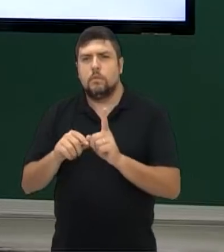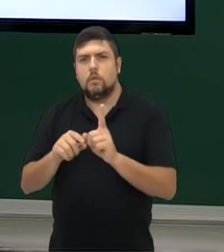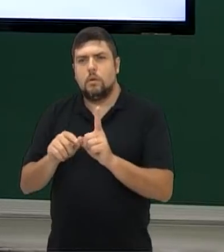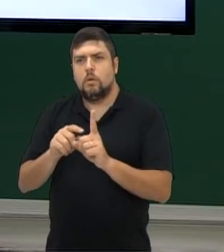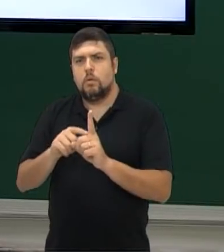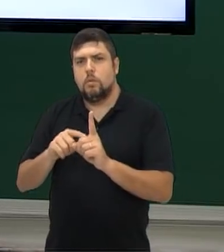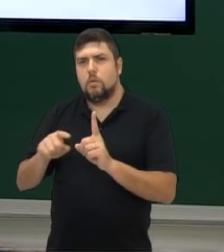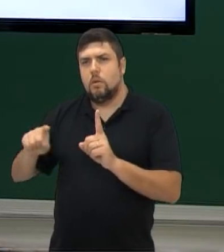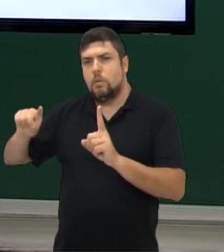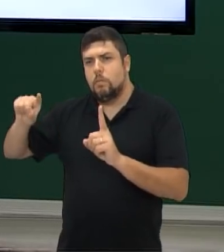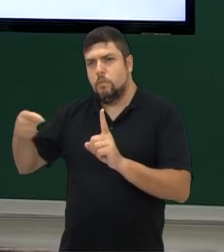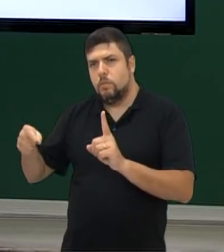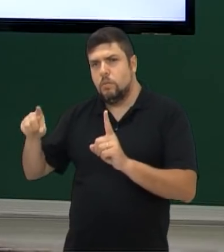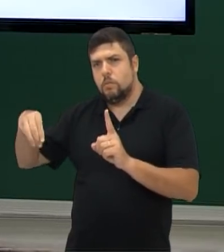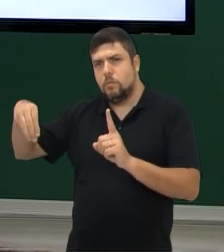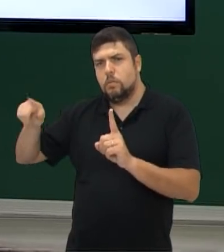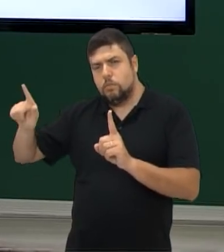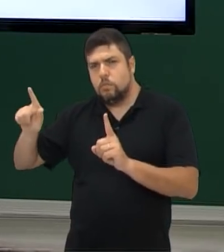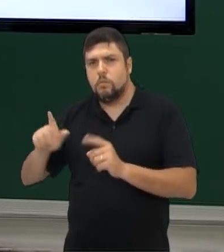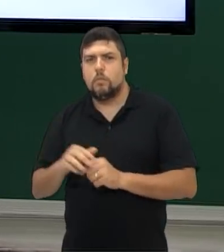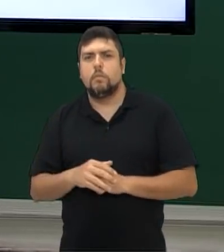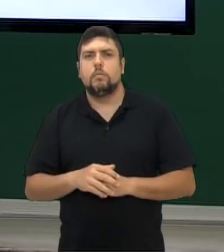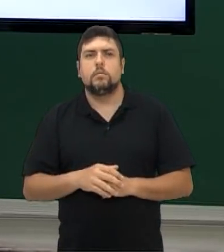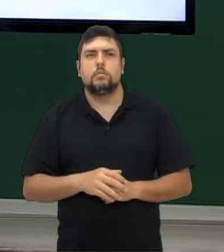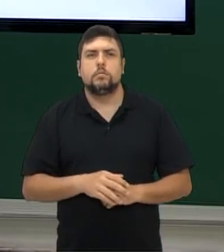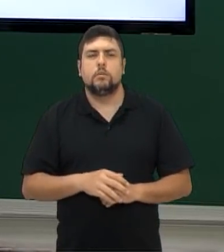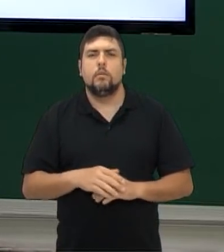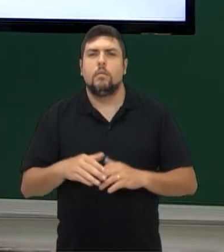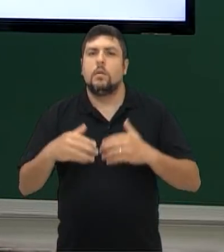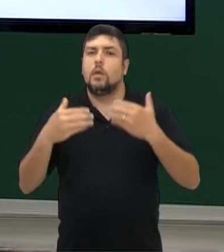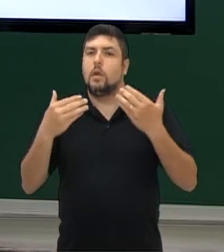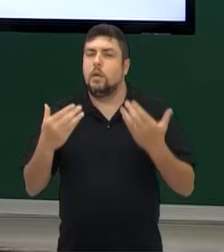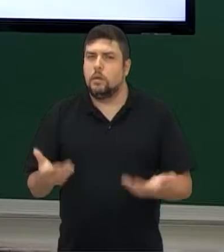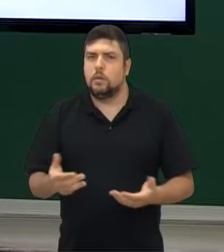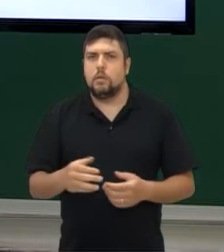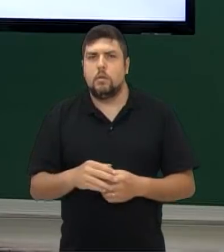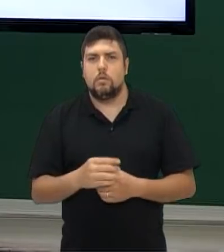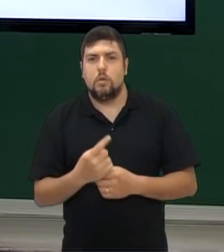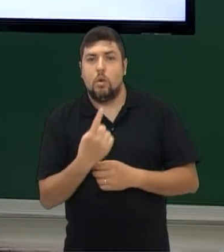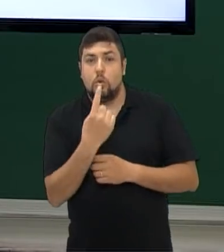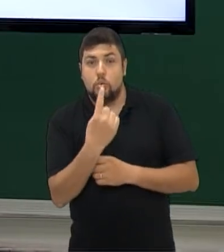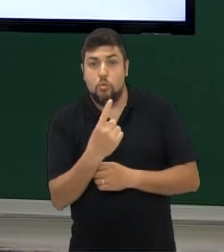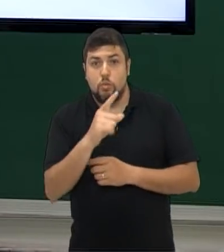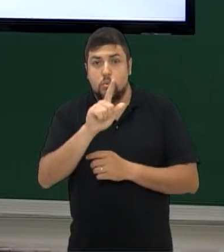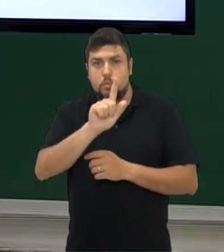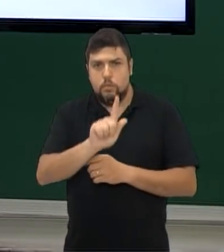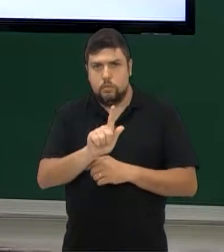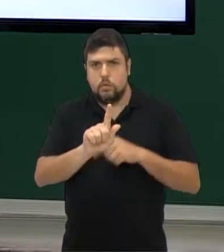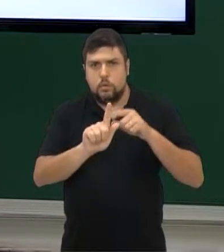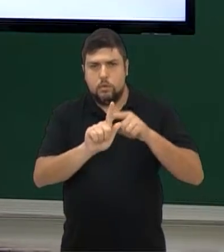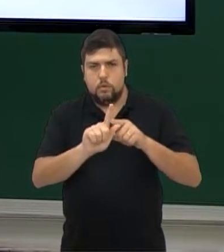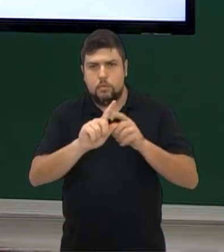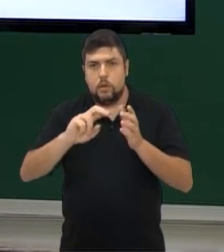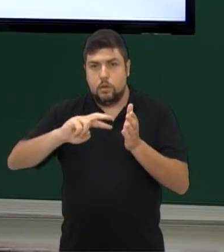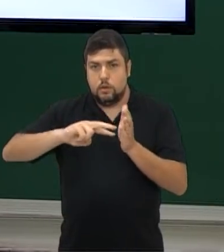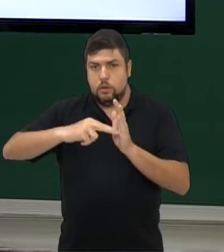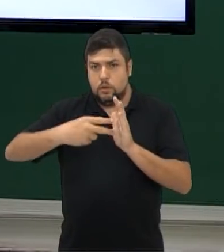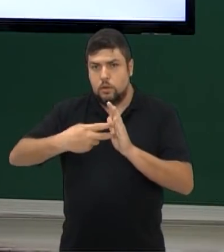as relações? Vamos lá. Então, quer dizer que quando eu falo que 1 grama, né, tem